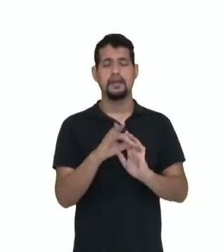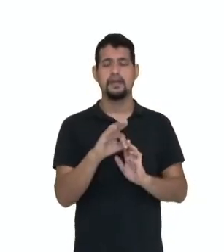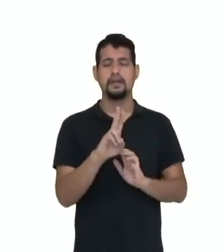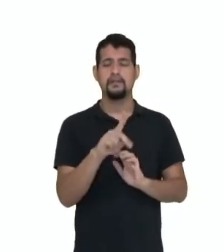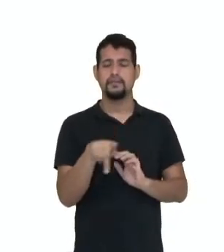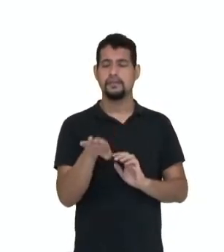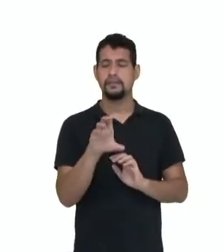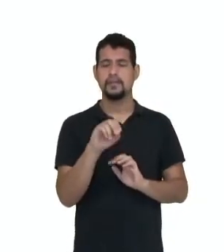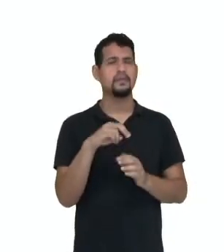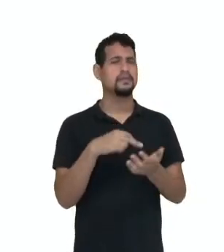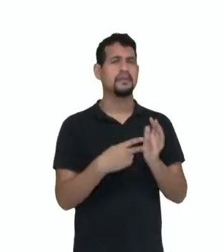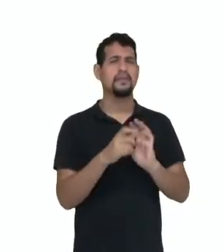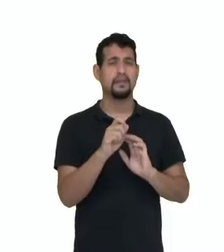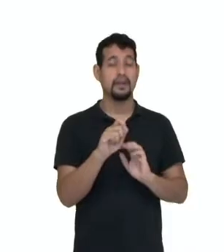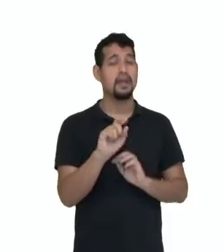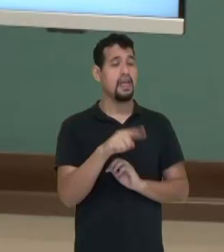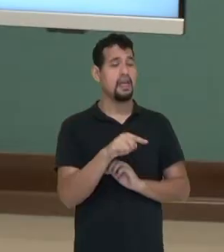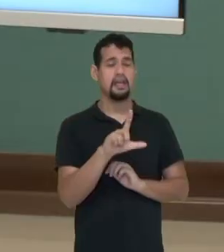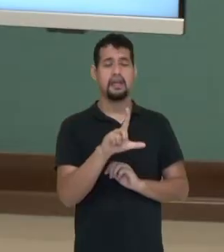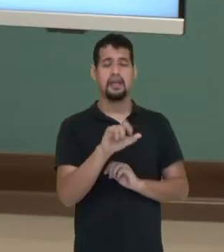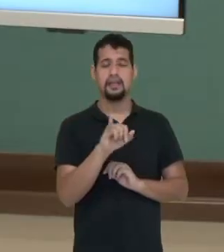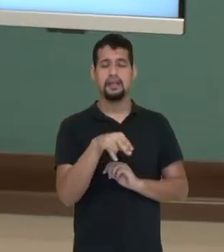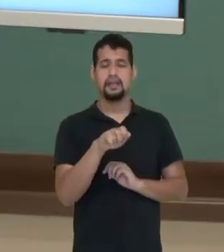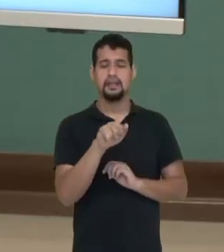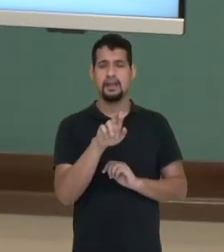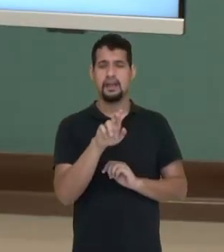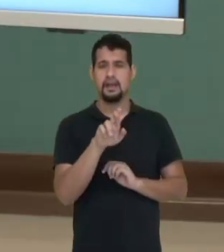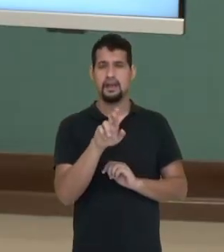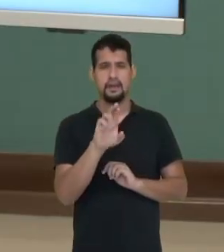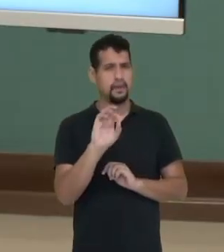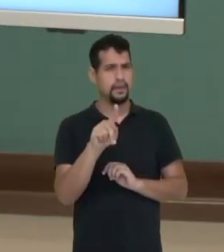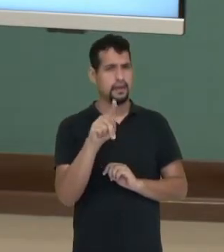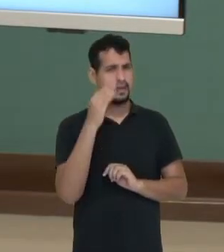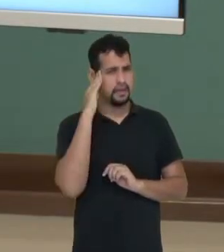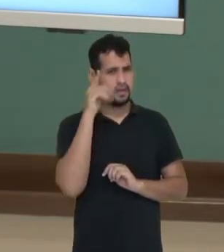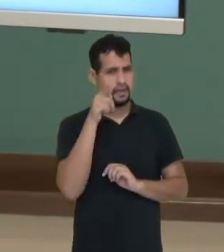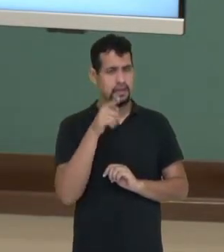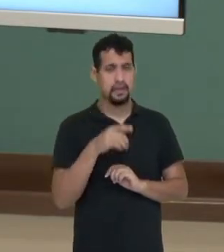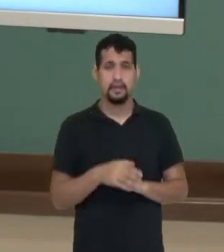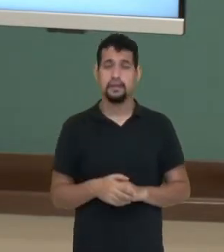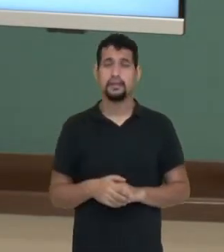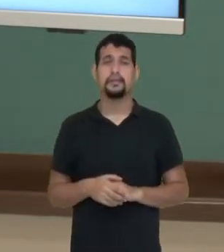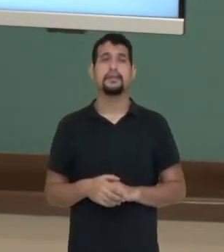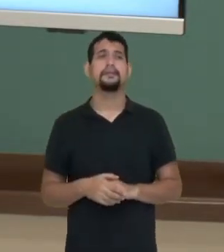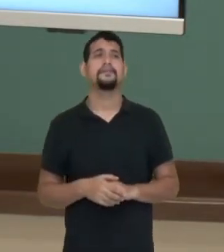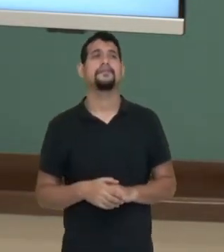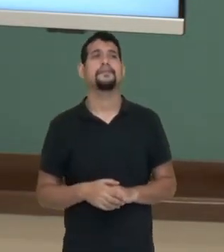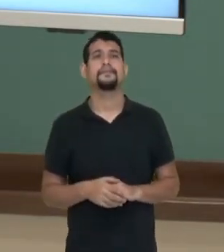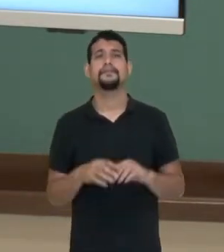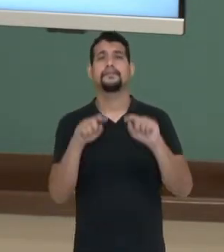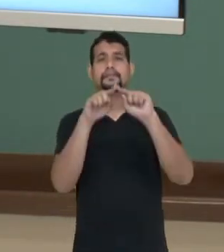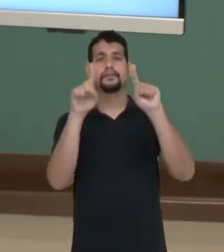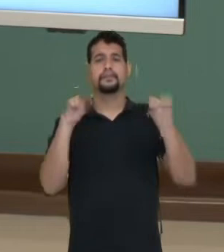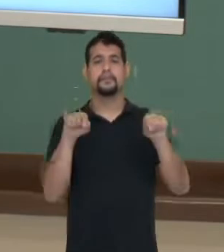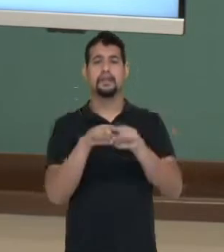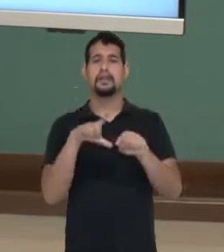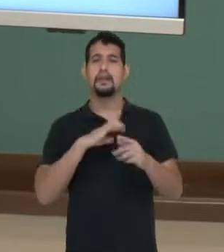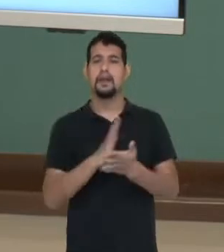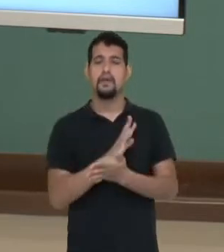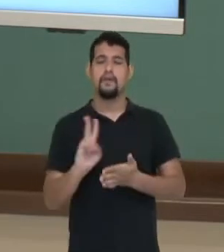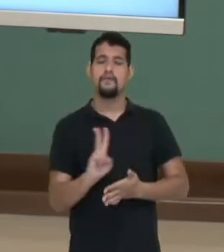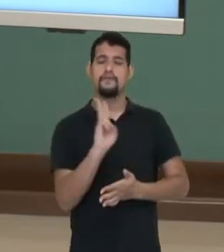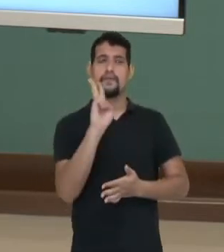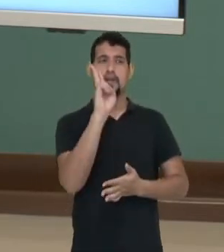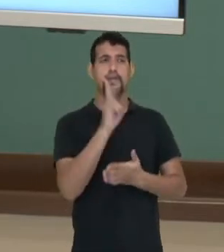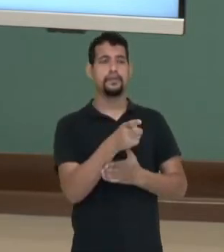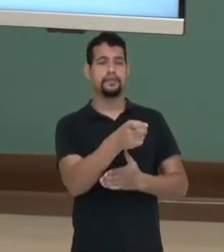afim é uma função linear, ok? Beleza? Então, olha lá, o quadro seguir com alguns valores de x e y. Então,